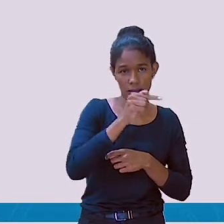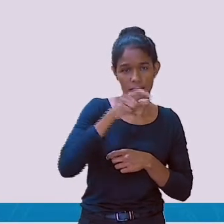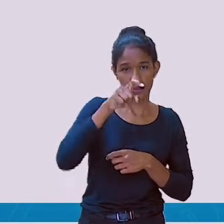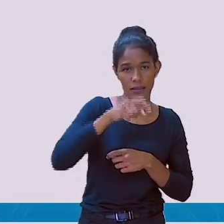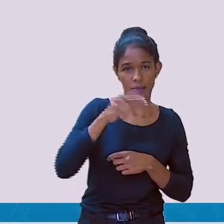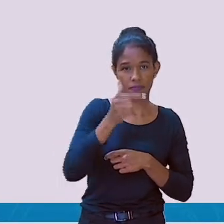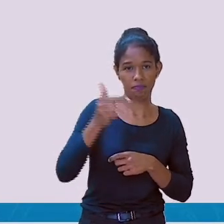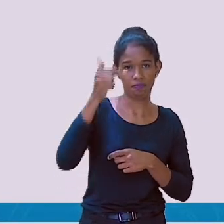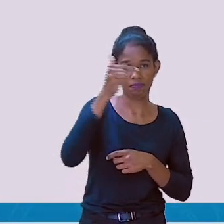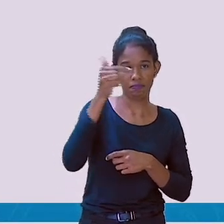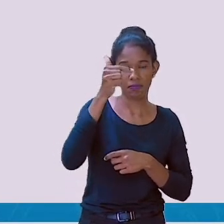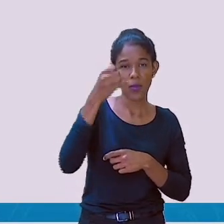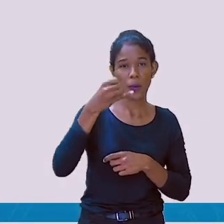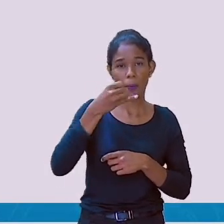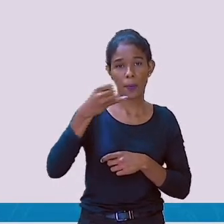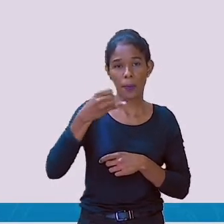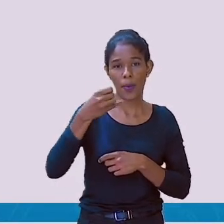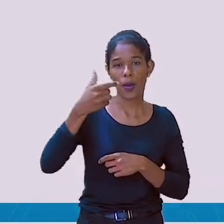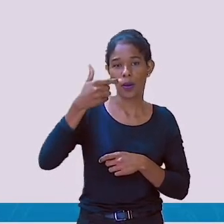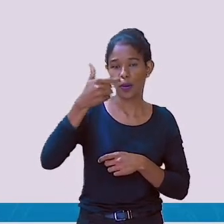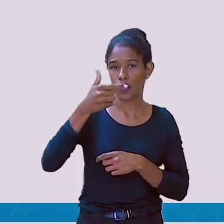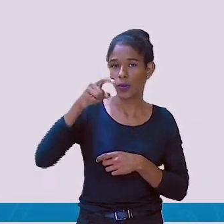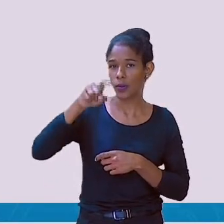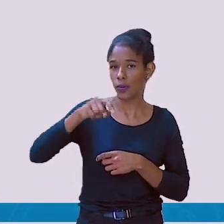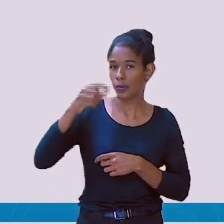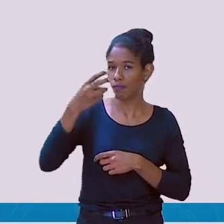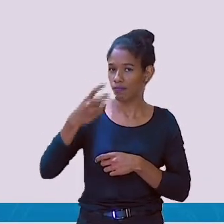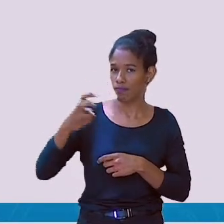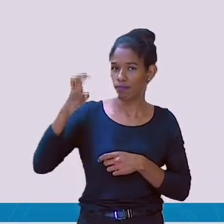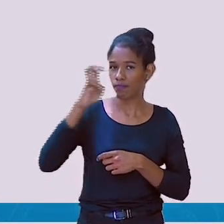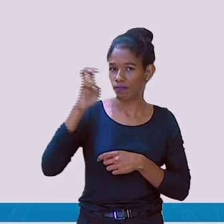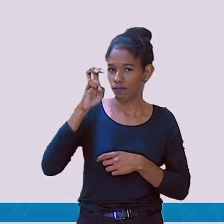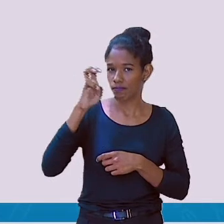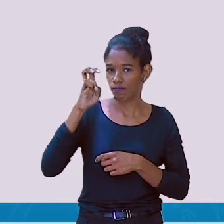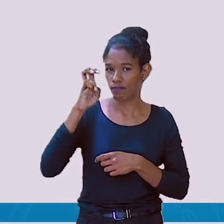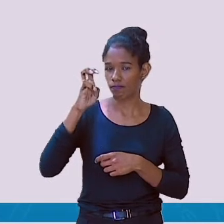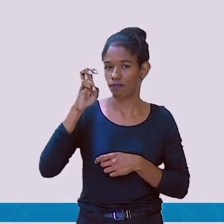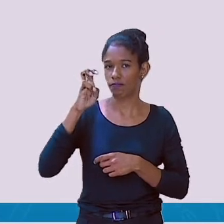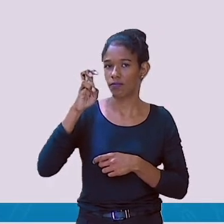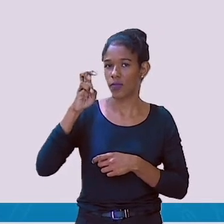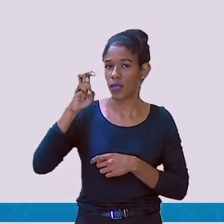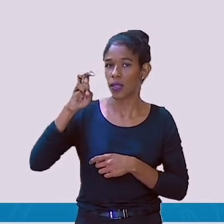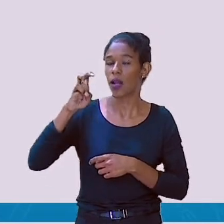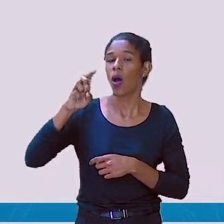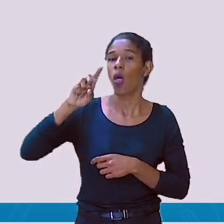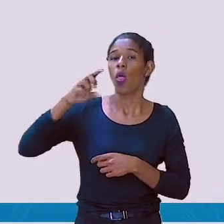7x ao quadrado menos 2x elevado à quinta potência,